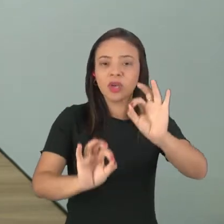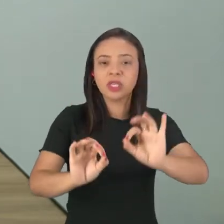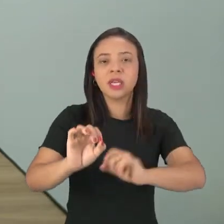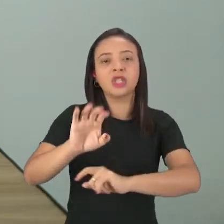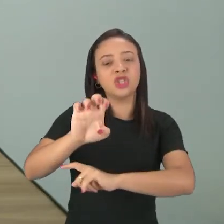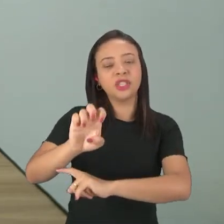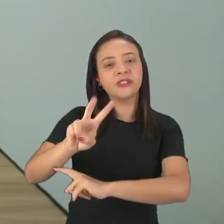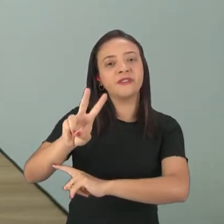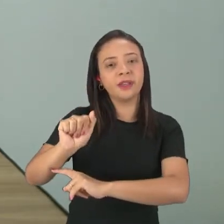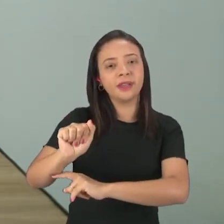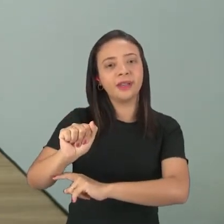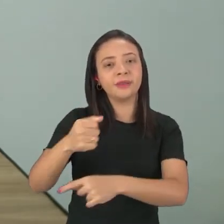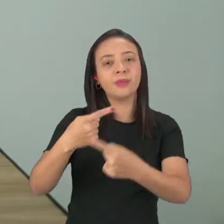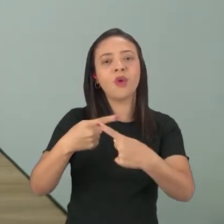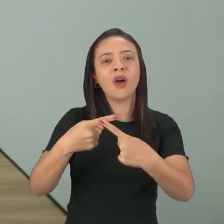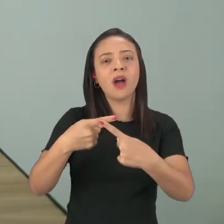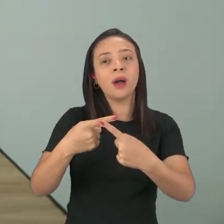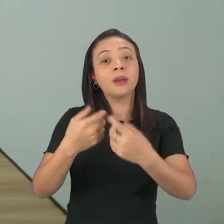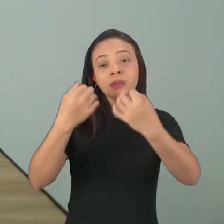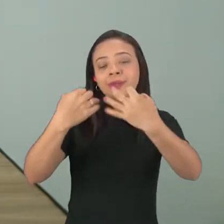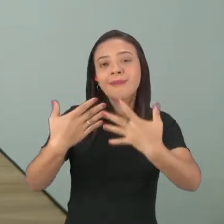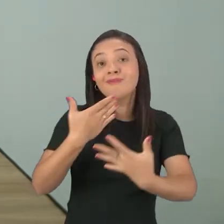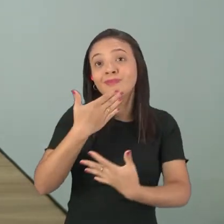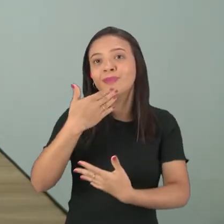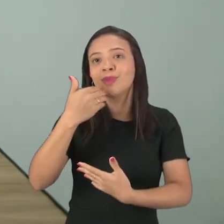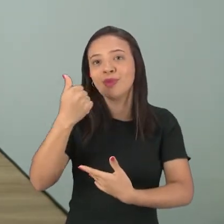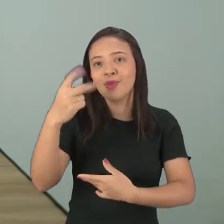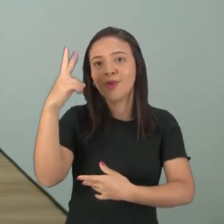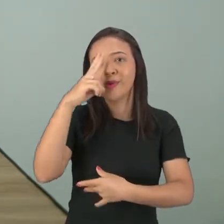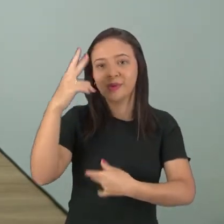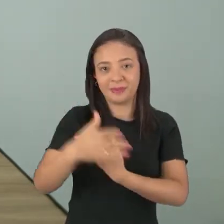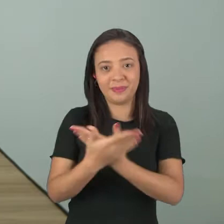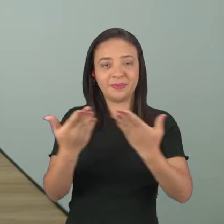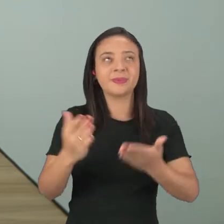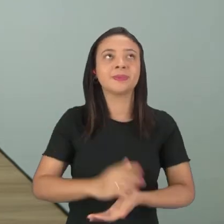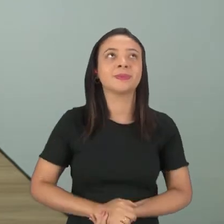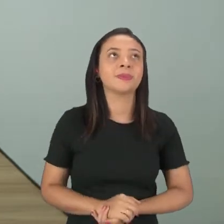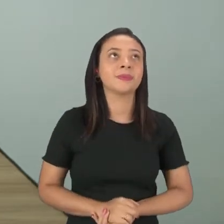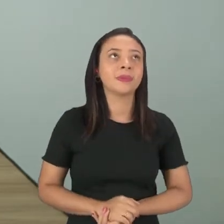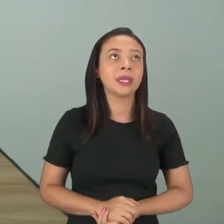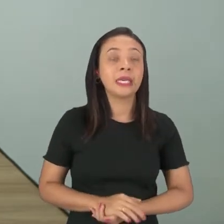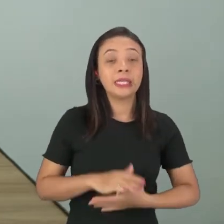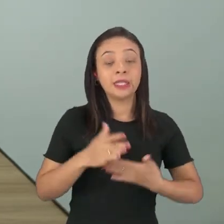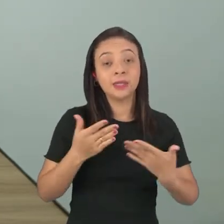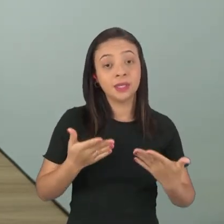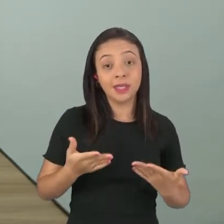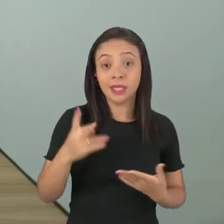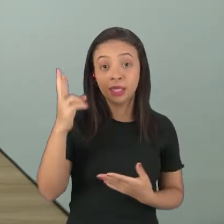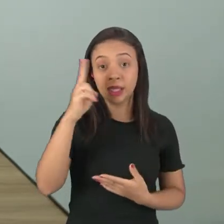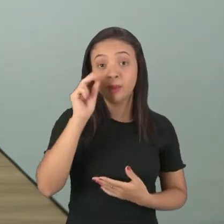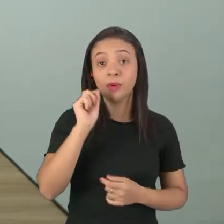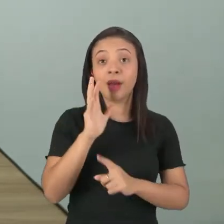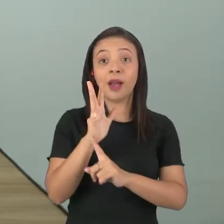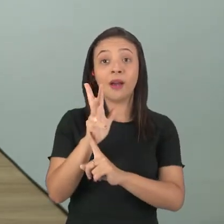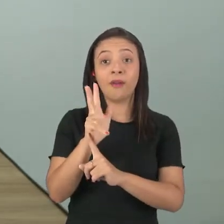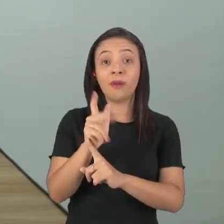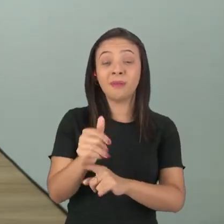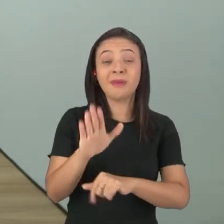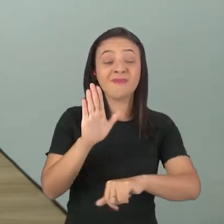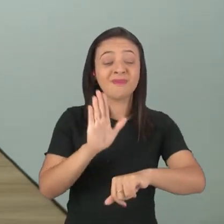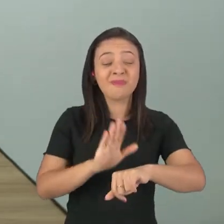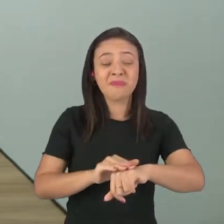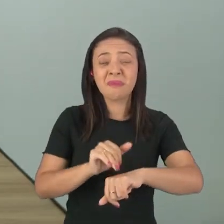EVA para recontar essa história para vocês Lembrando que esta fábula é a fábula